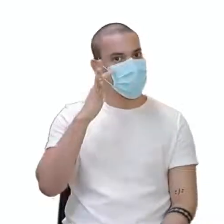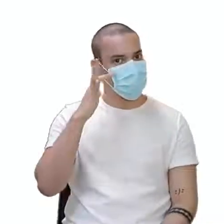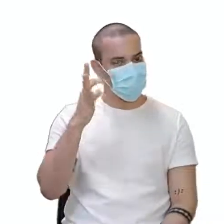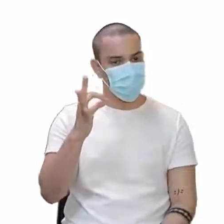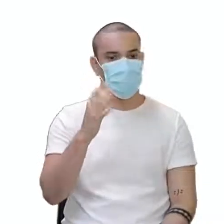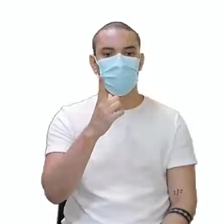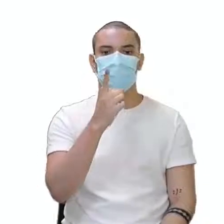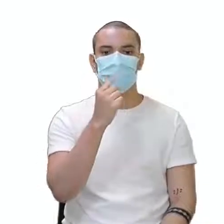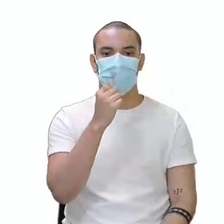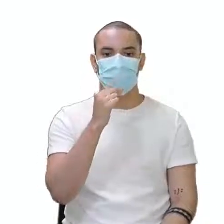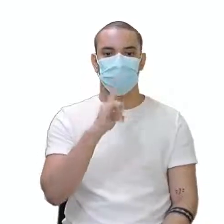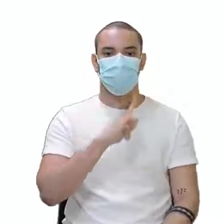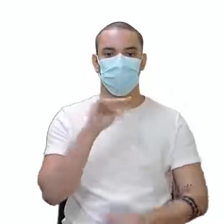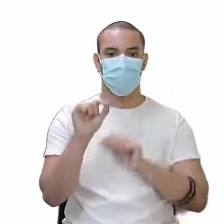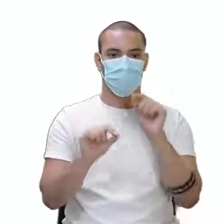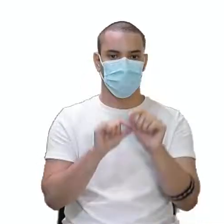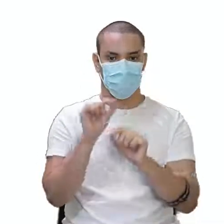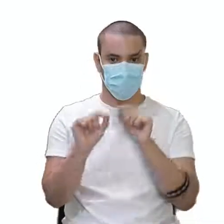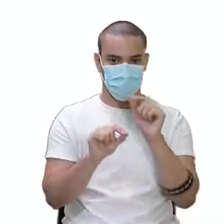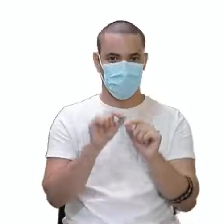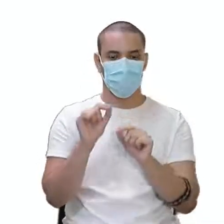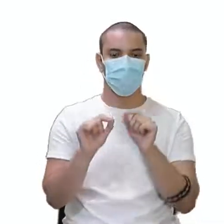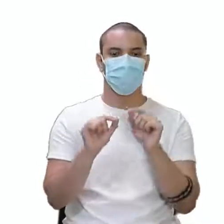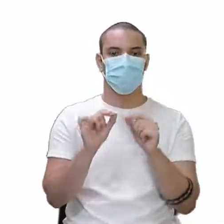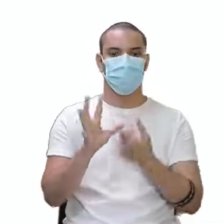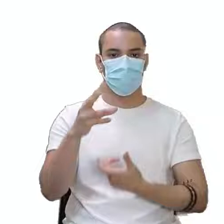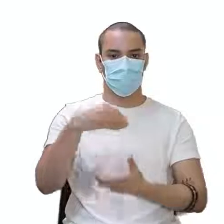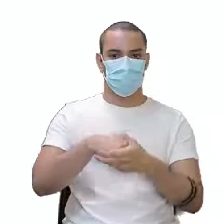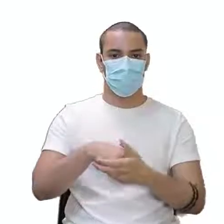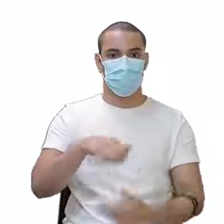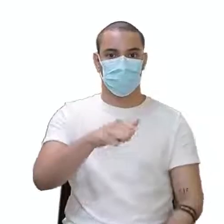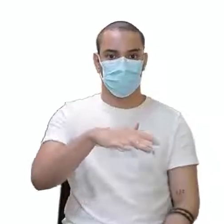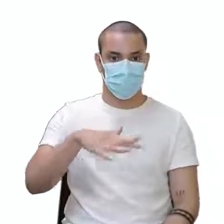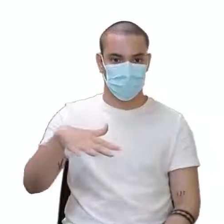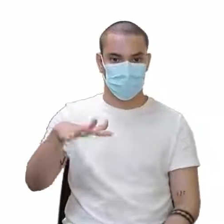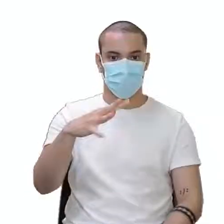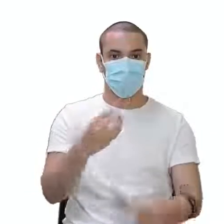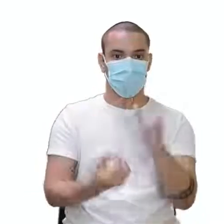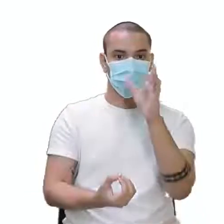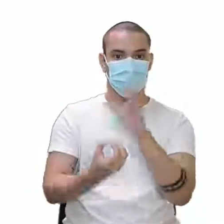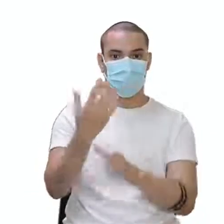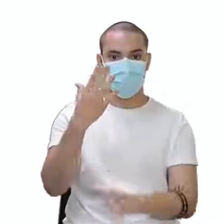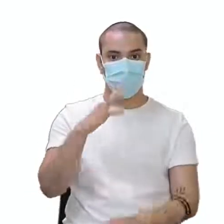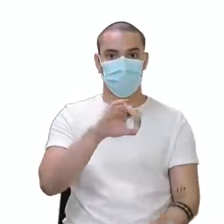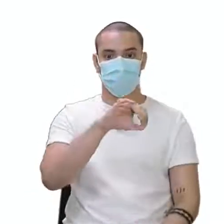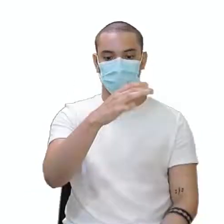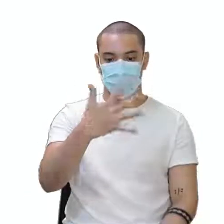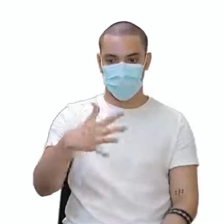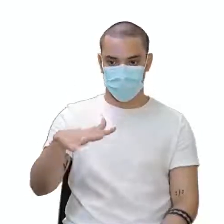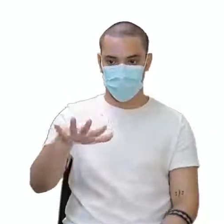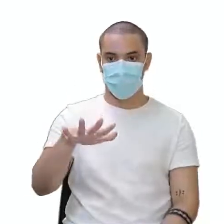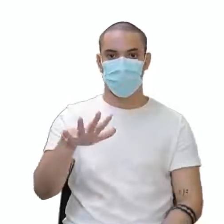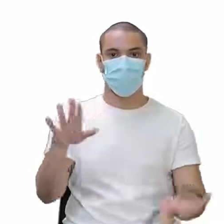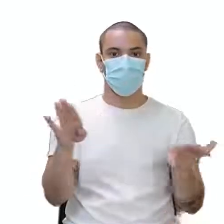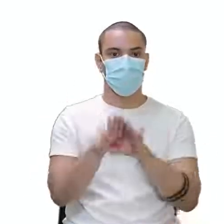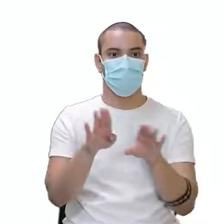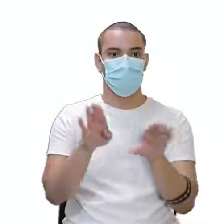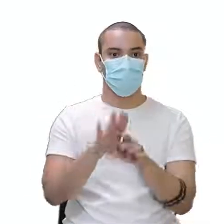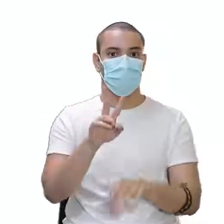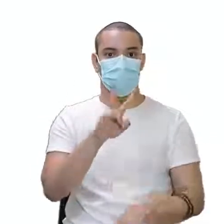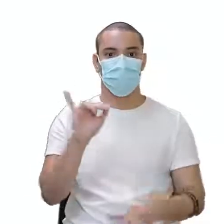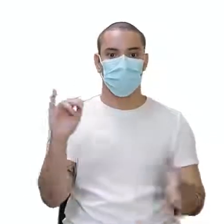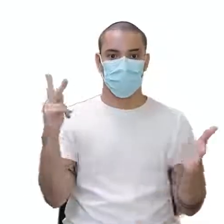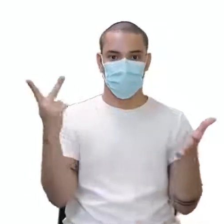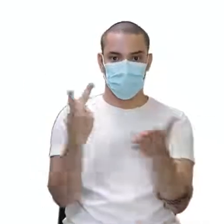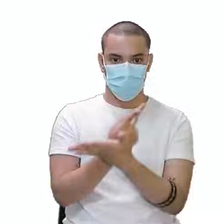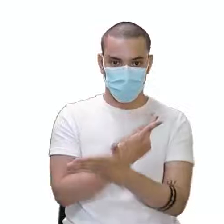atenção, ela vai estar ali no ambiente, formando os oceanos. Vai